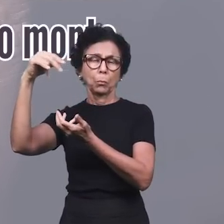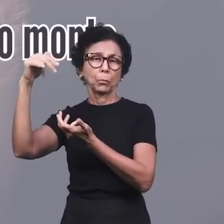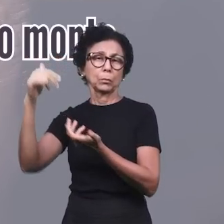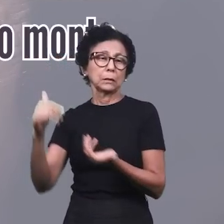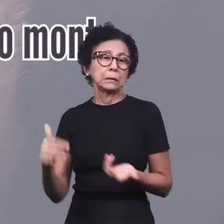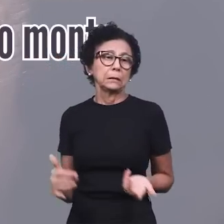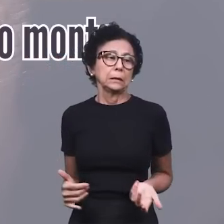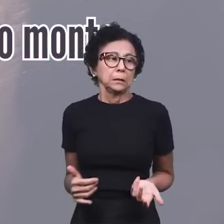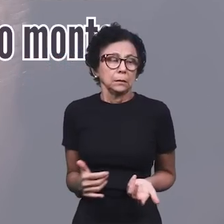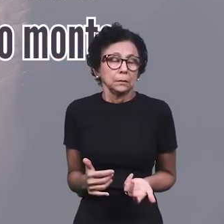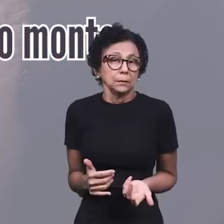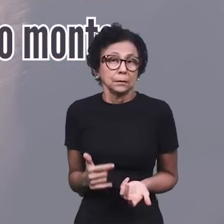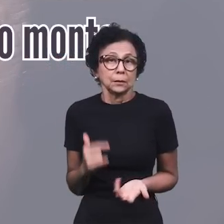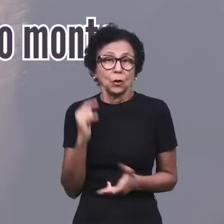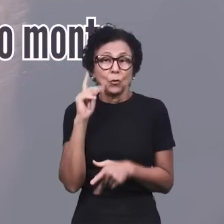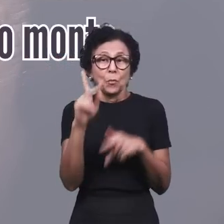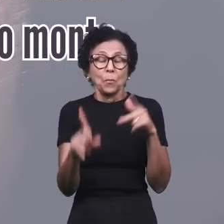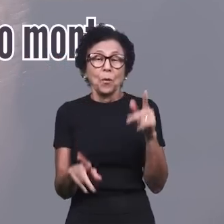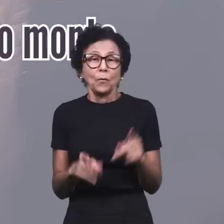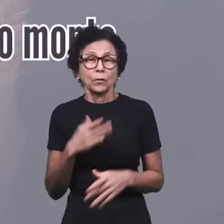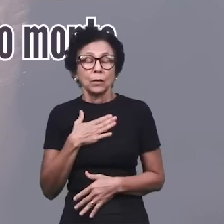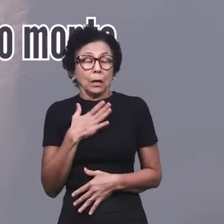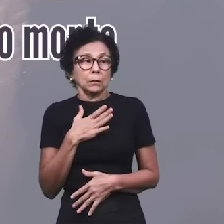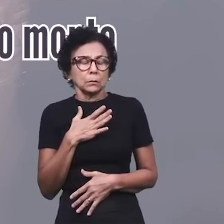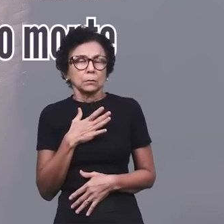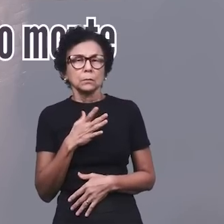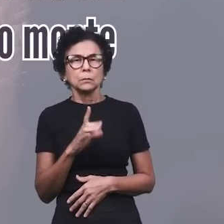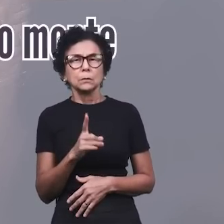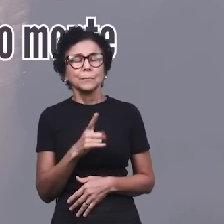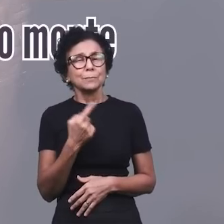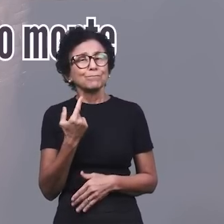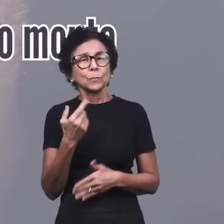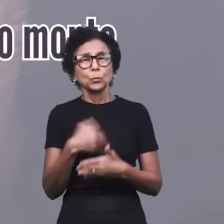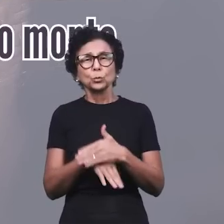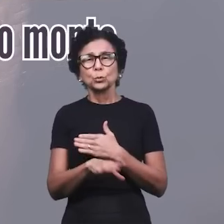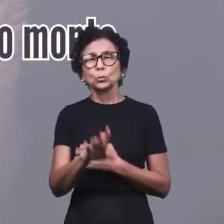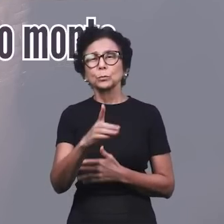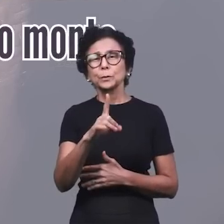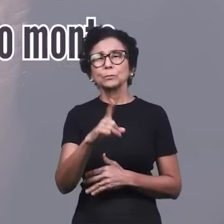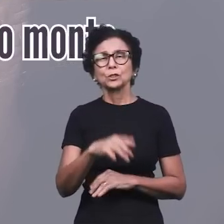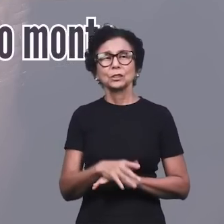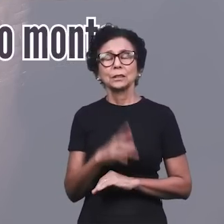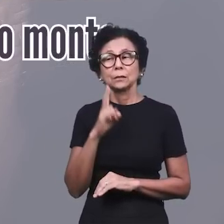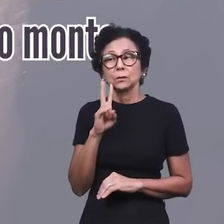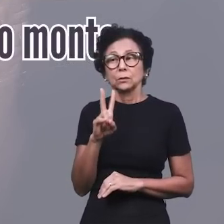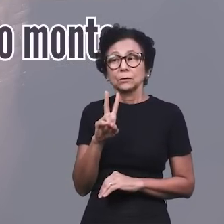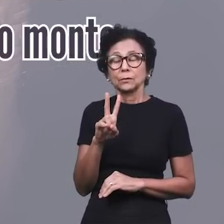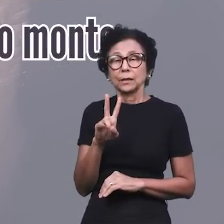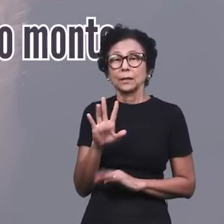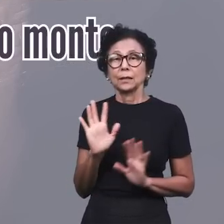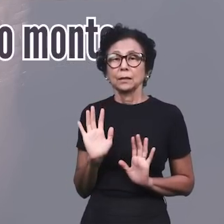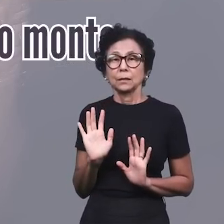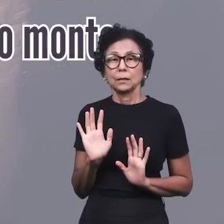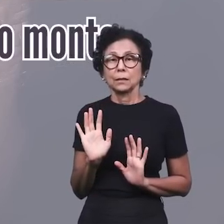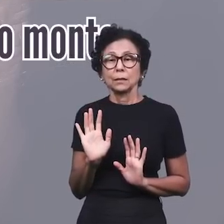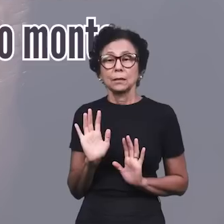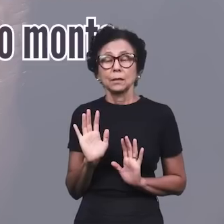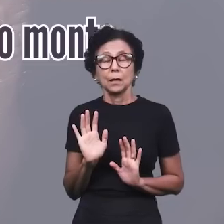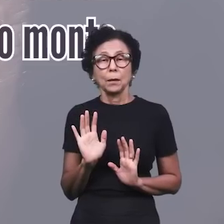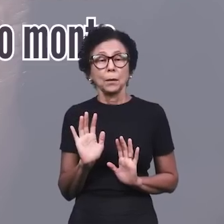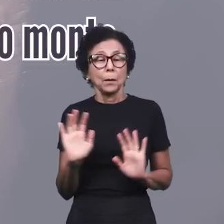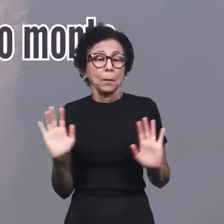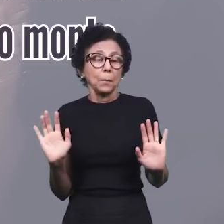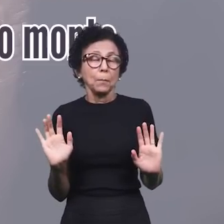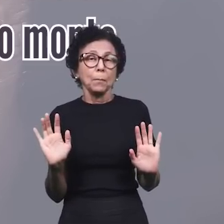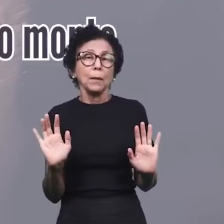Não vou dizer que se assustou com aquilo, porque ele não tinha costume de ver aquilo. Mas ele se retirou. Ele se retirou